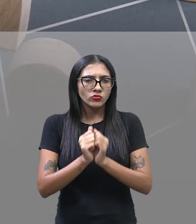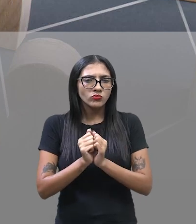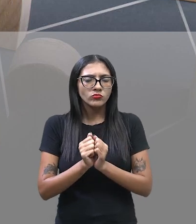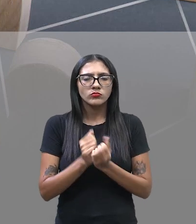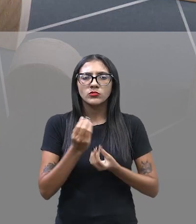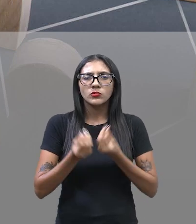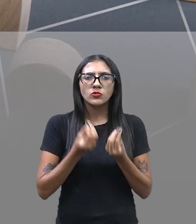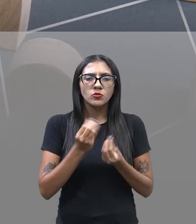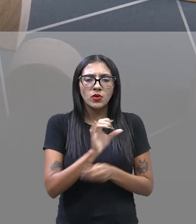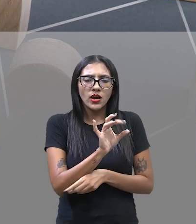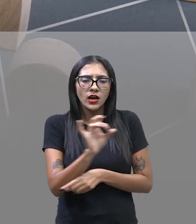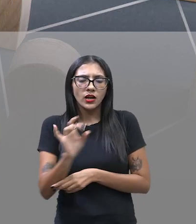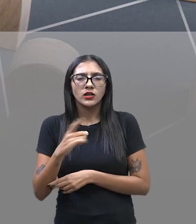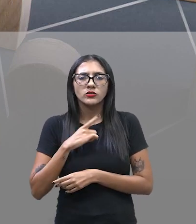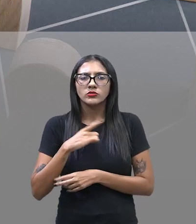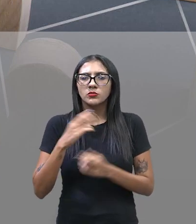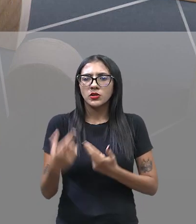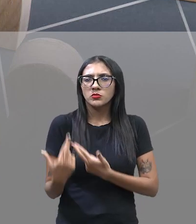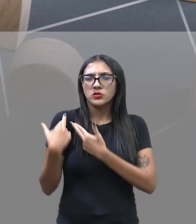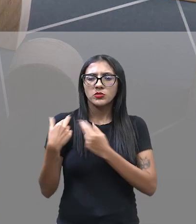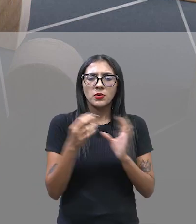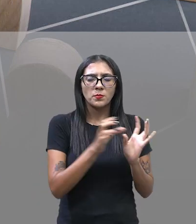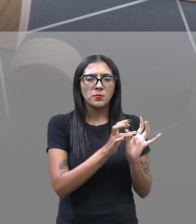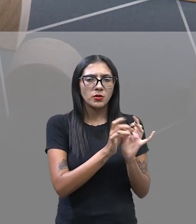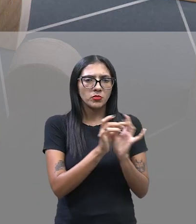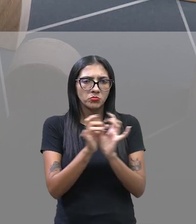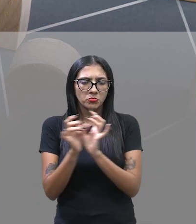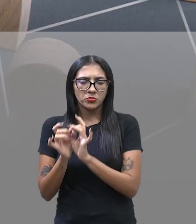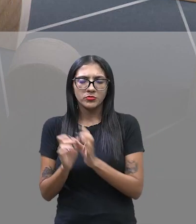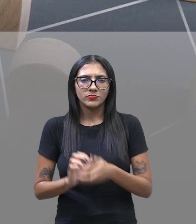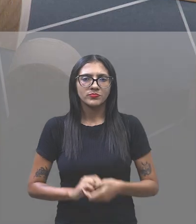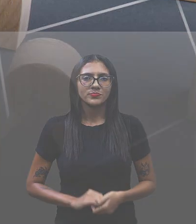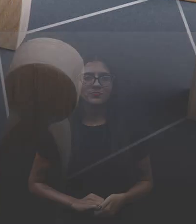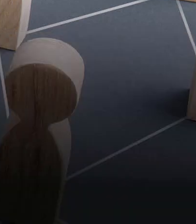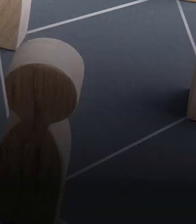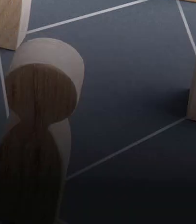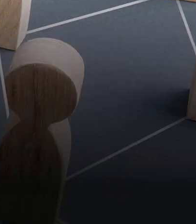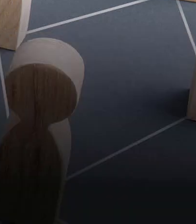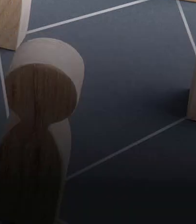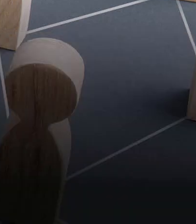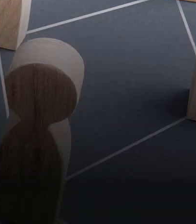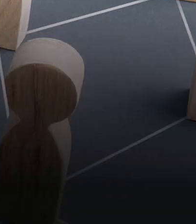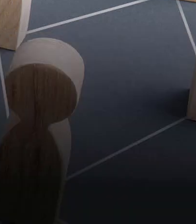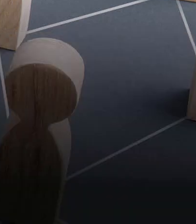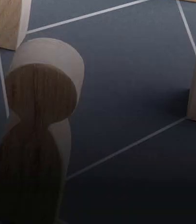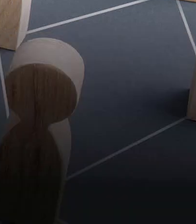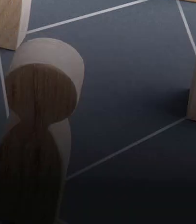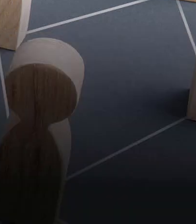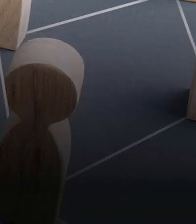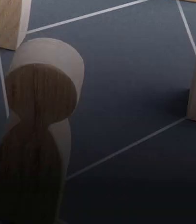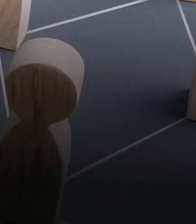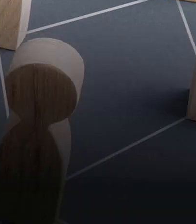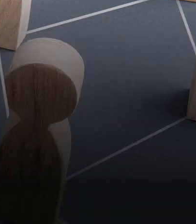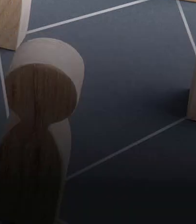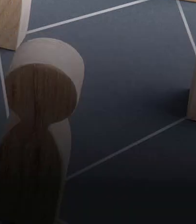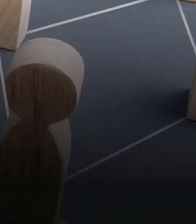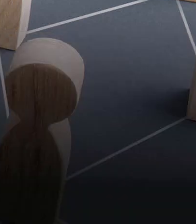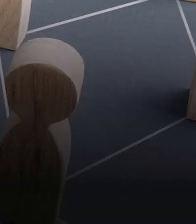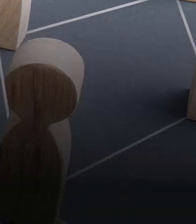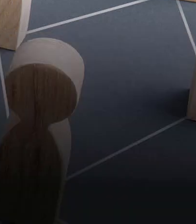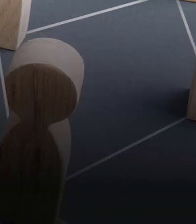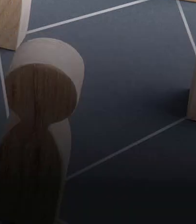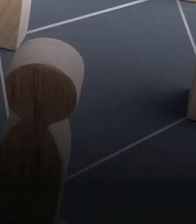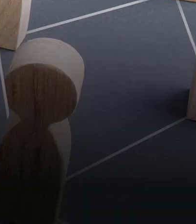processo e cada um fazendo ligação com o outro, né? Então, de fato, todo mundo colocando a mão na massa, todo mundo fazendo